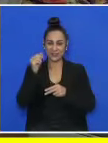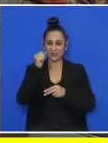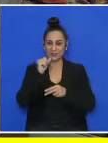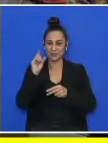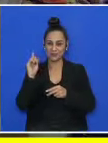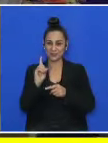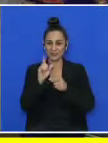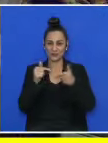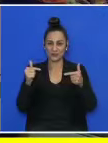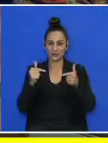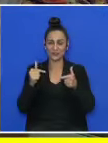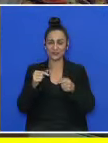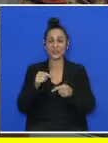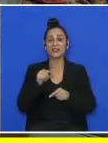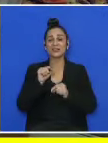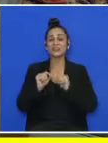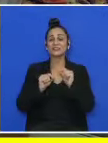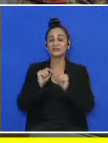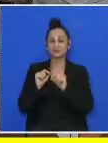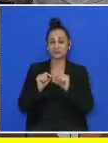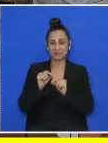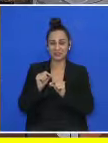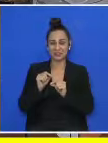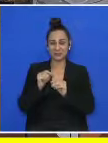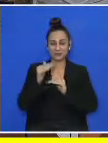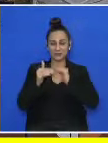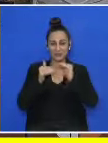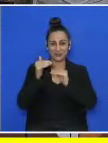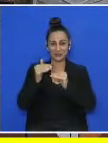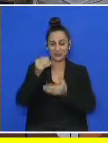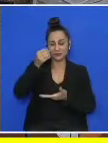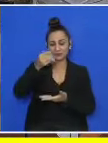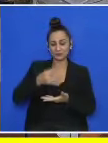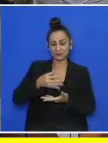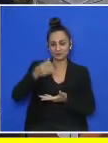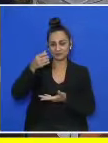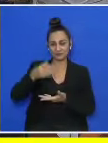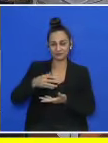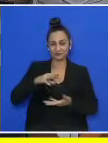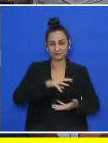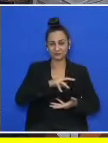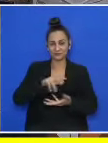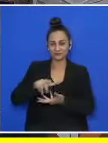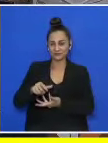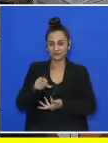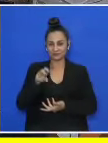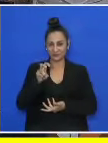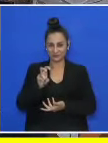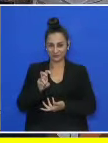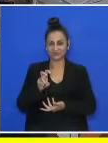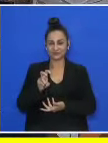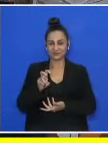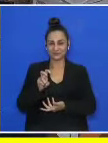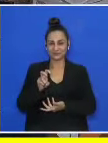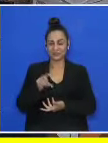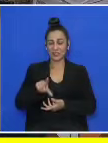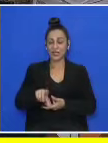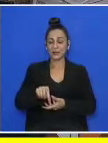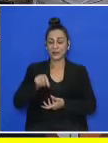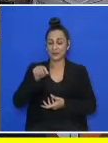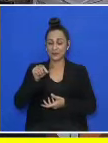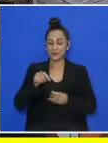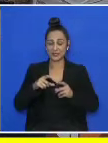sorte. Eles vão realizar o procedimento de reabastecimento do suporte em cima do Globo número 5, recolhendo as 7